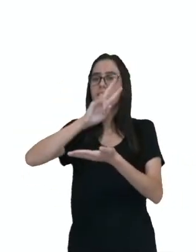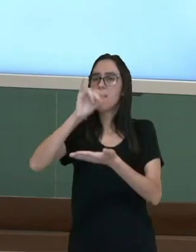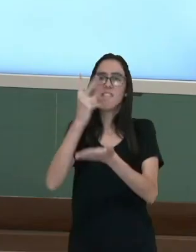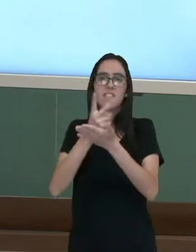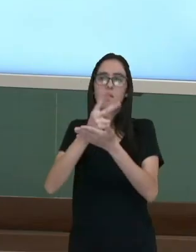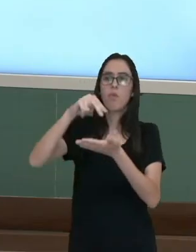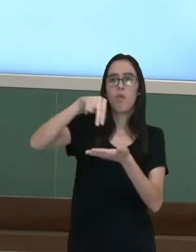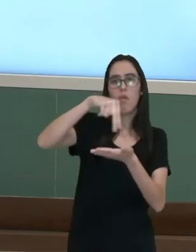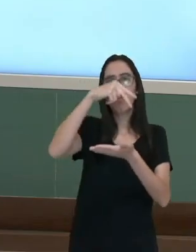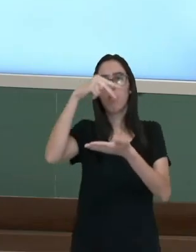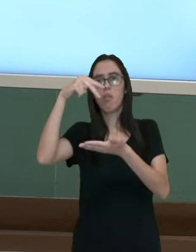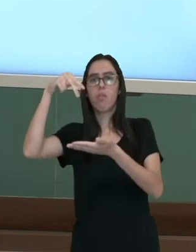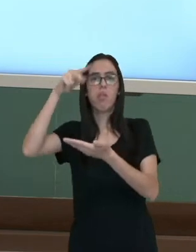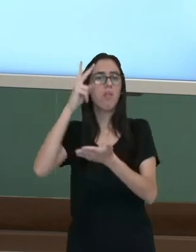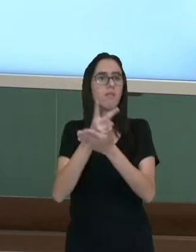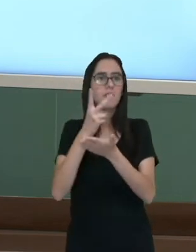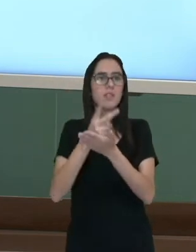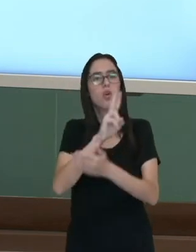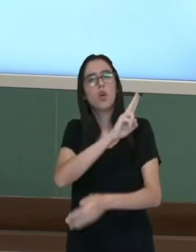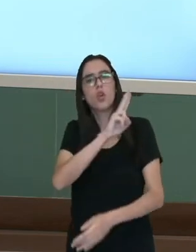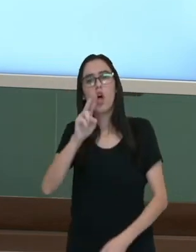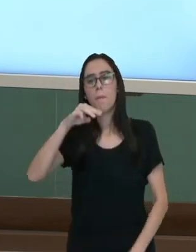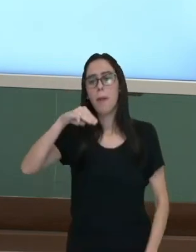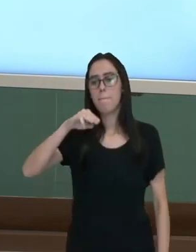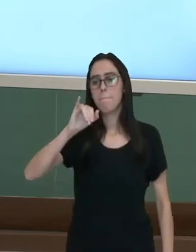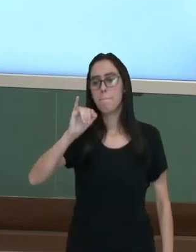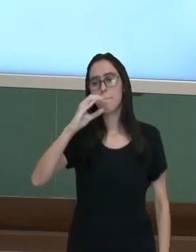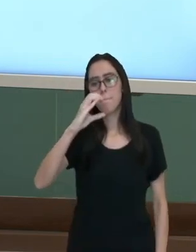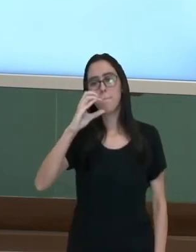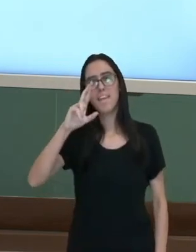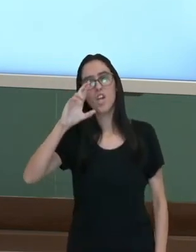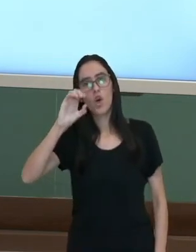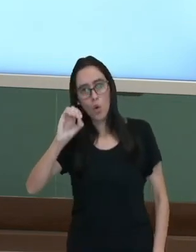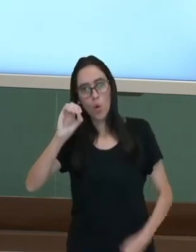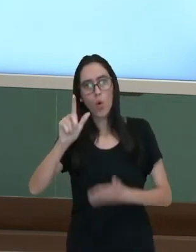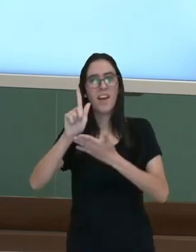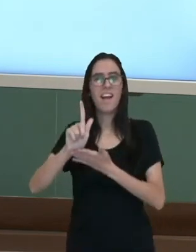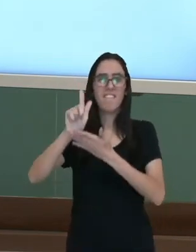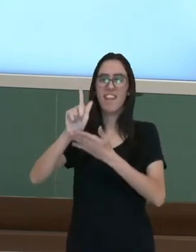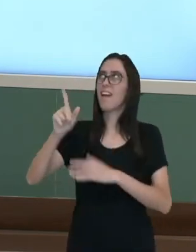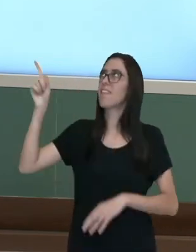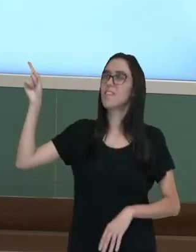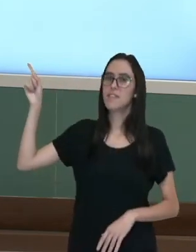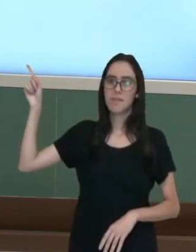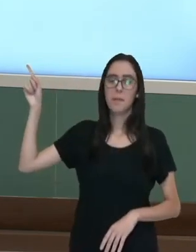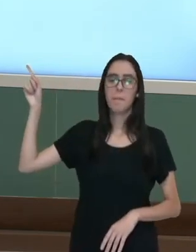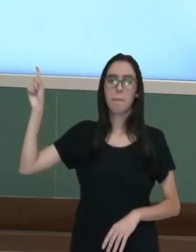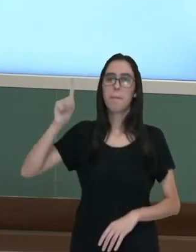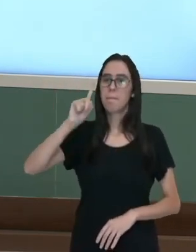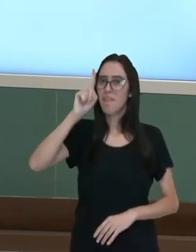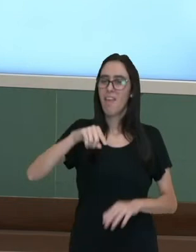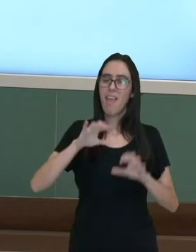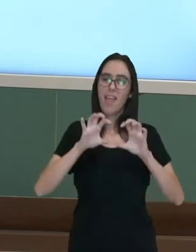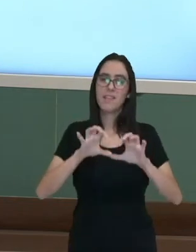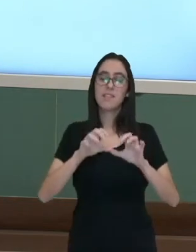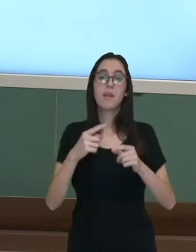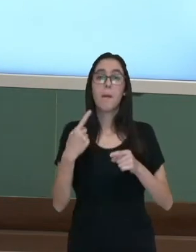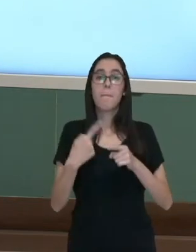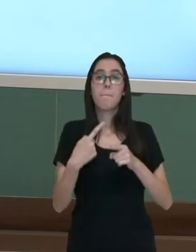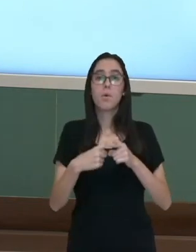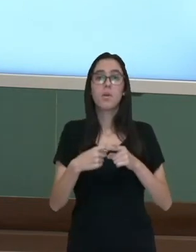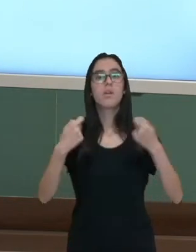de microgravidade. Certo? Então essa aqui é a jogada. Ele quer que você constantemente